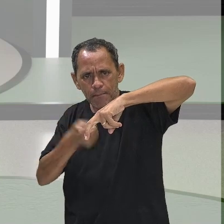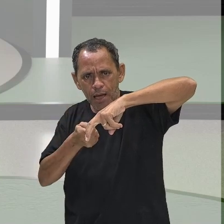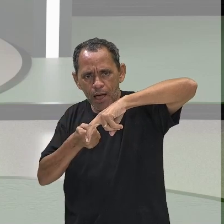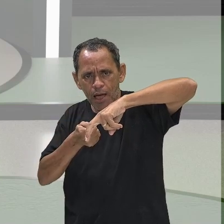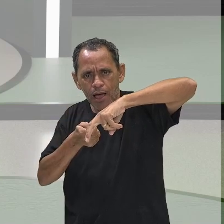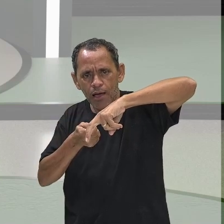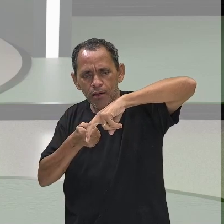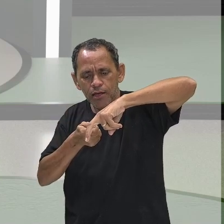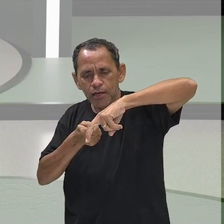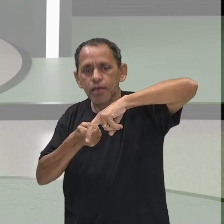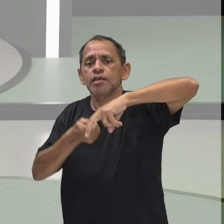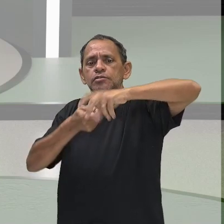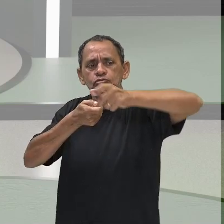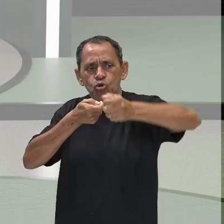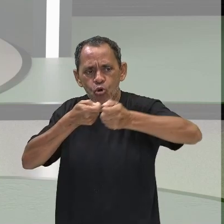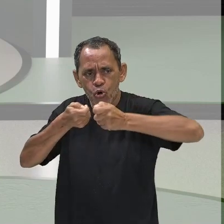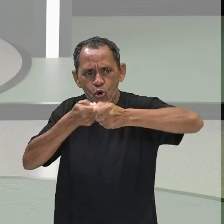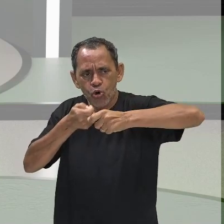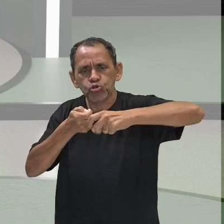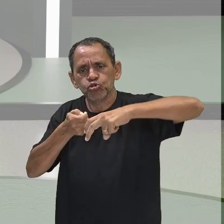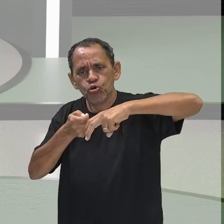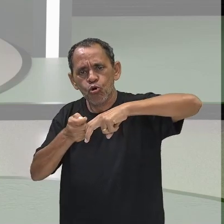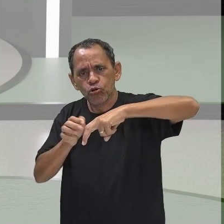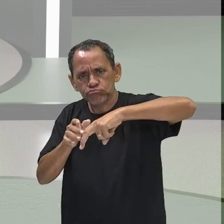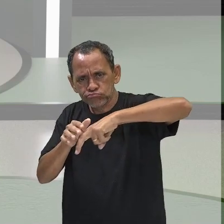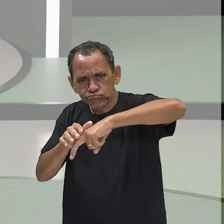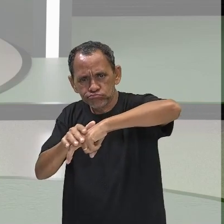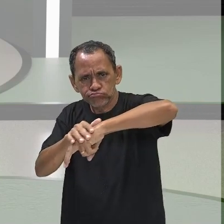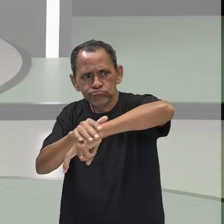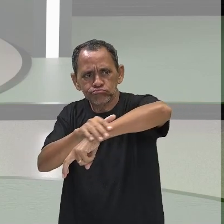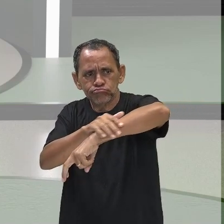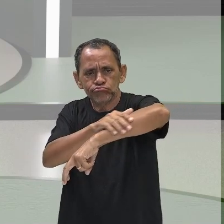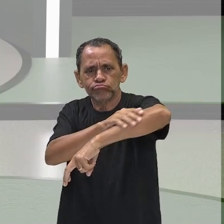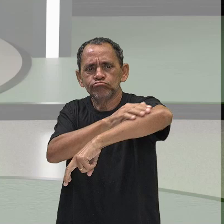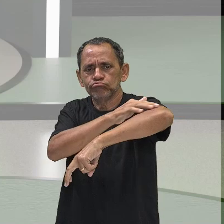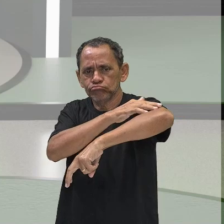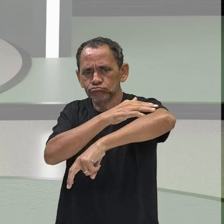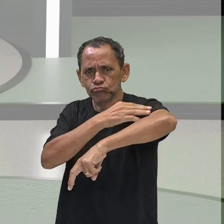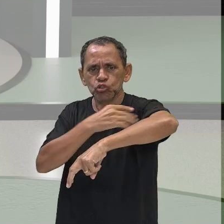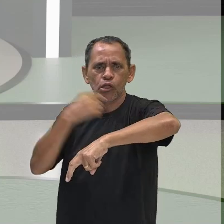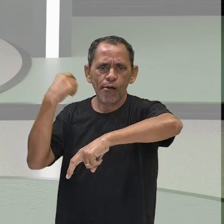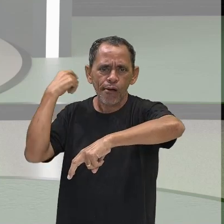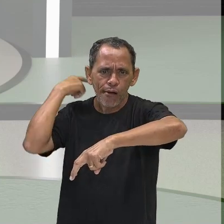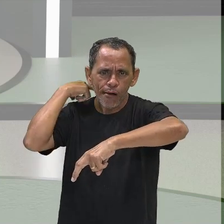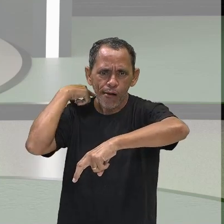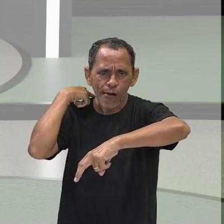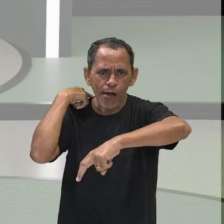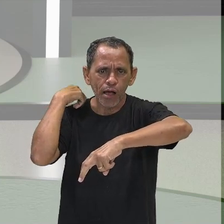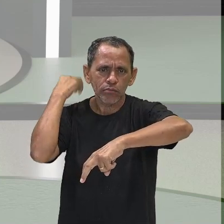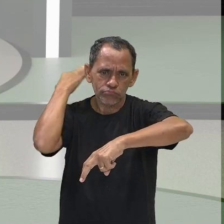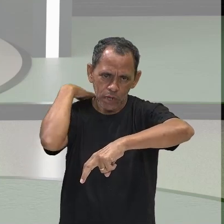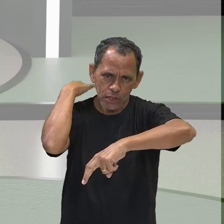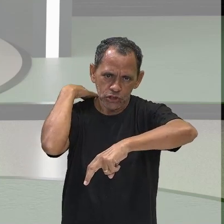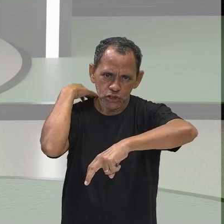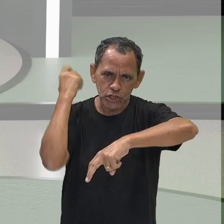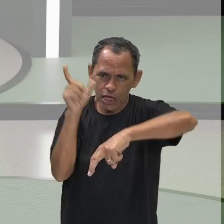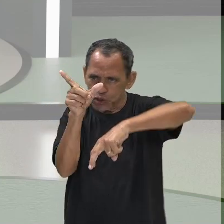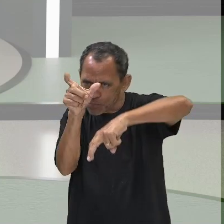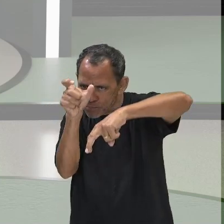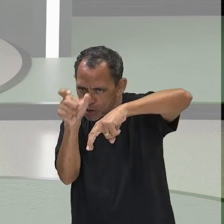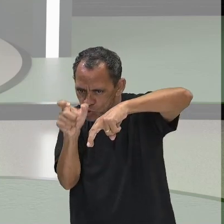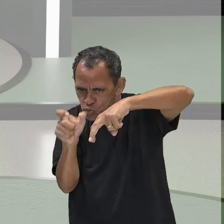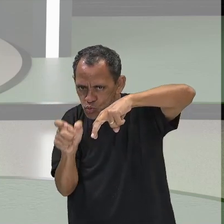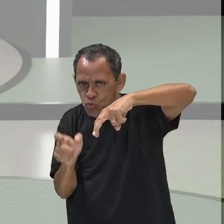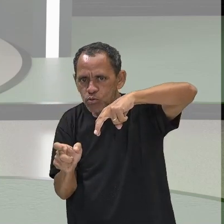vai chegar até a medula espinal. Foi muito rápido. Daqui a pouco eu já vou mostrar para vocês de novo,